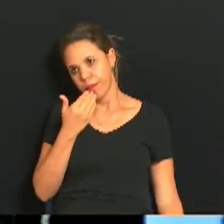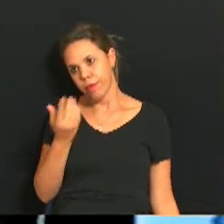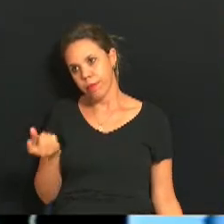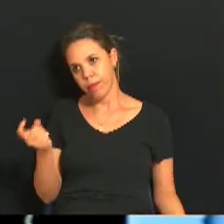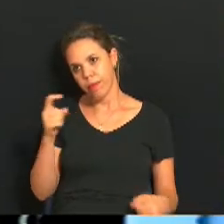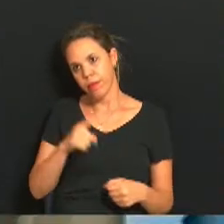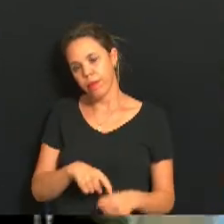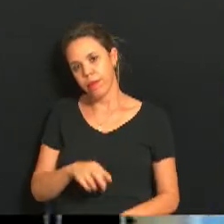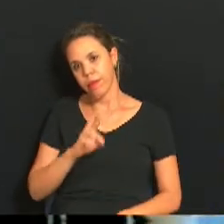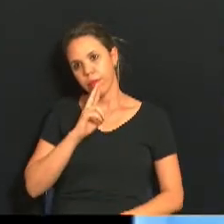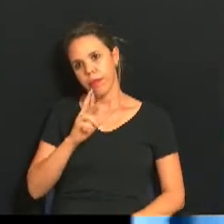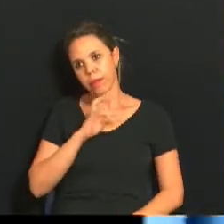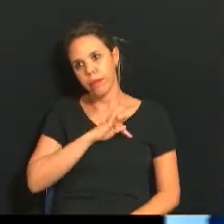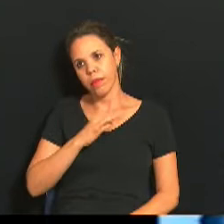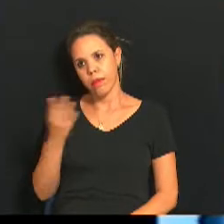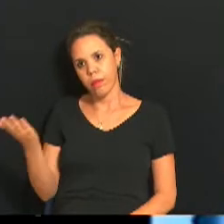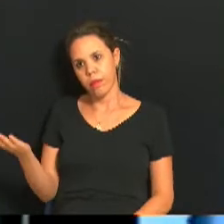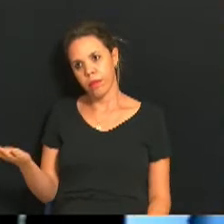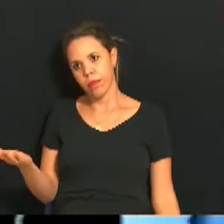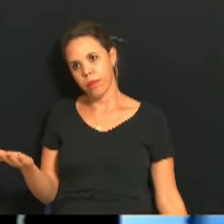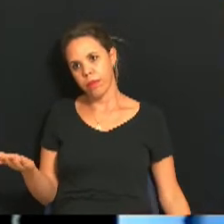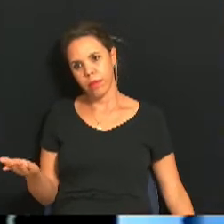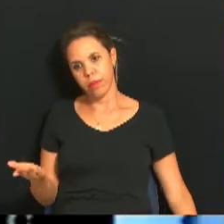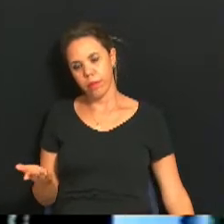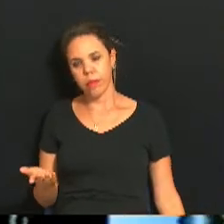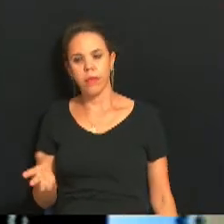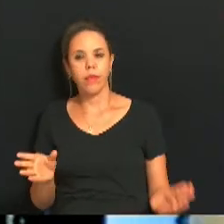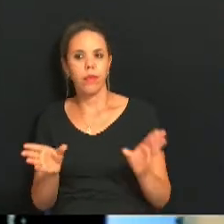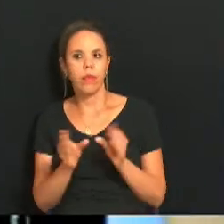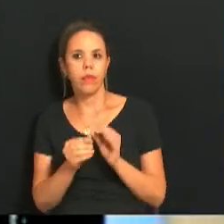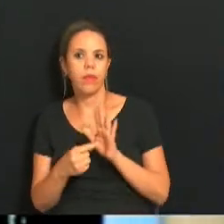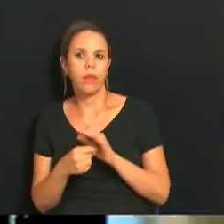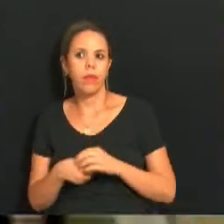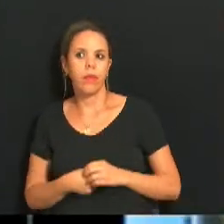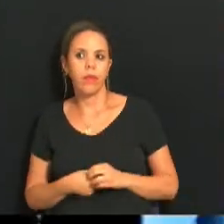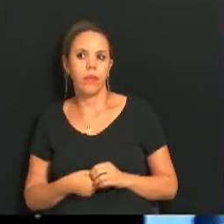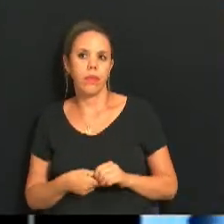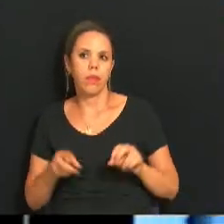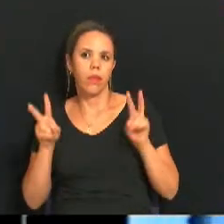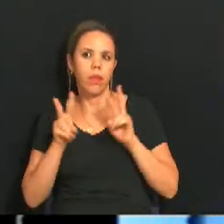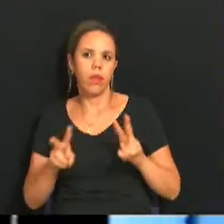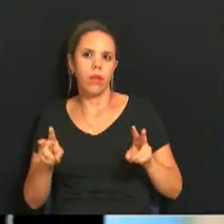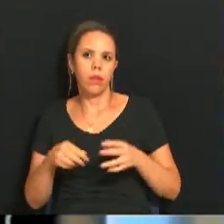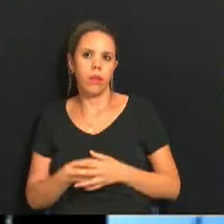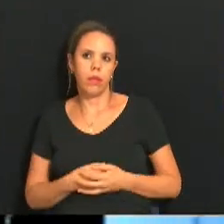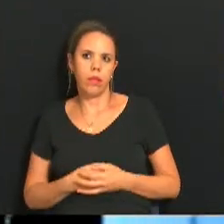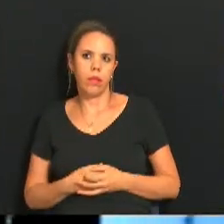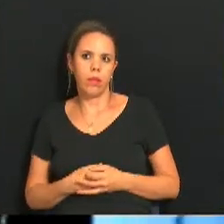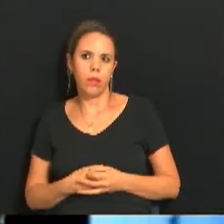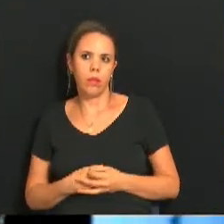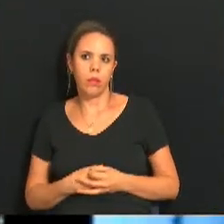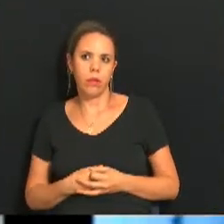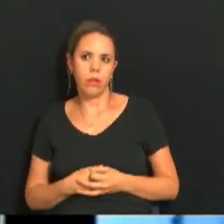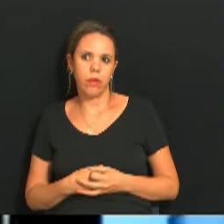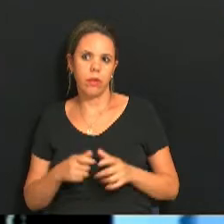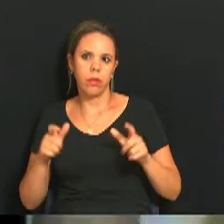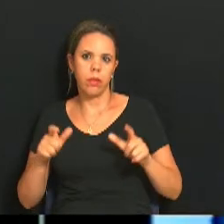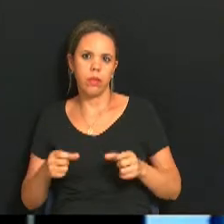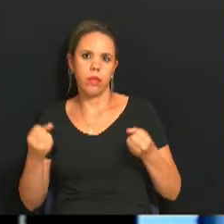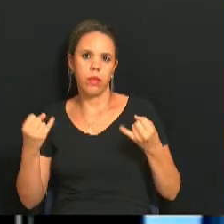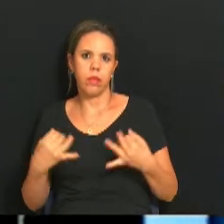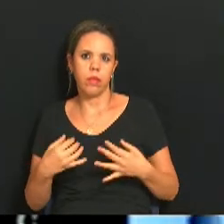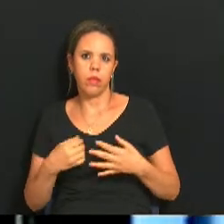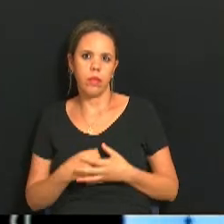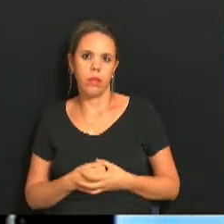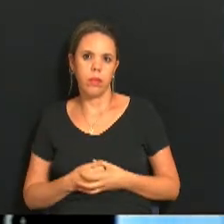tomada para que os técnicos façam uma pequena apresentação visual do diária nós estamos falando